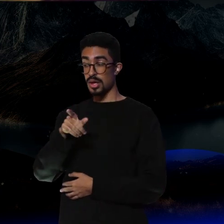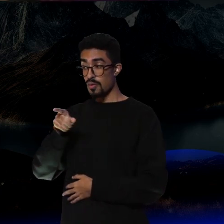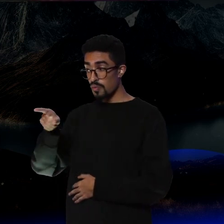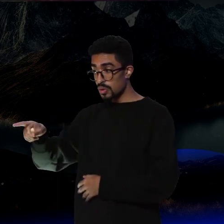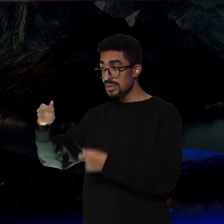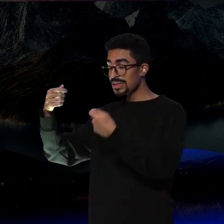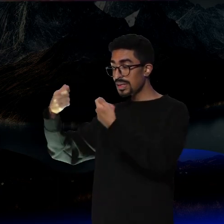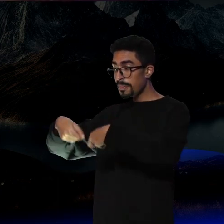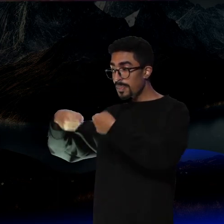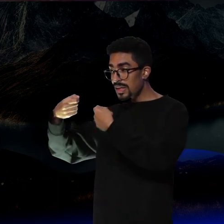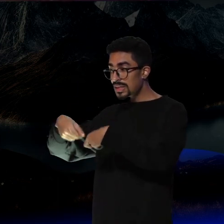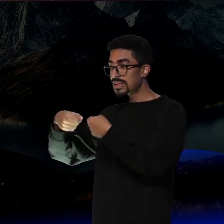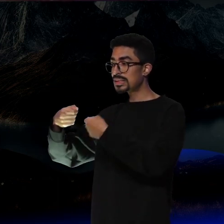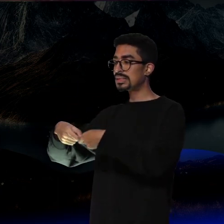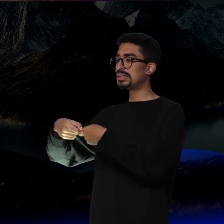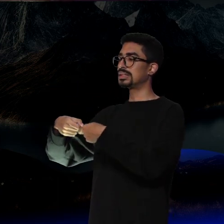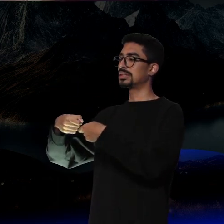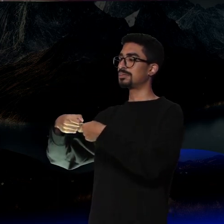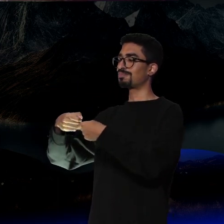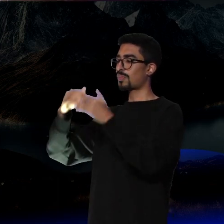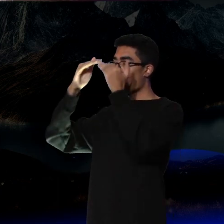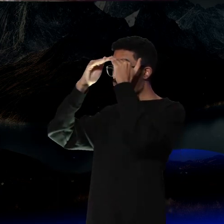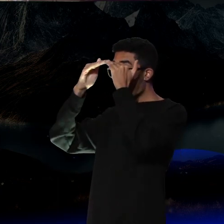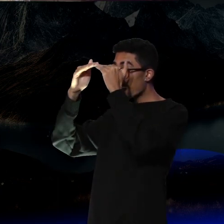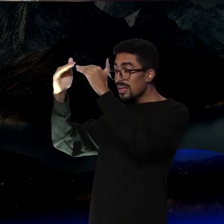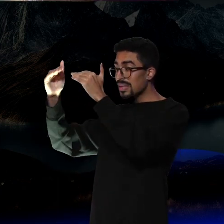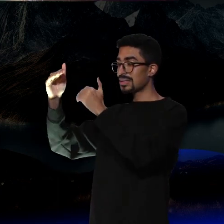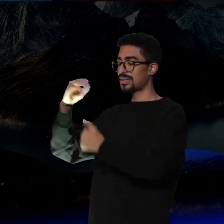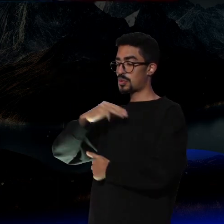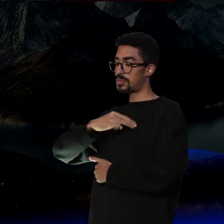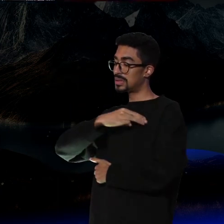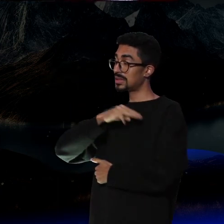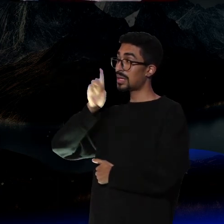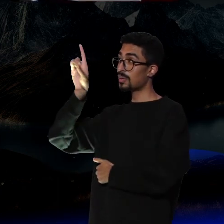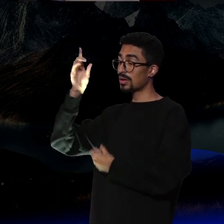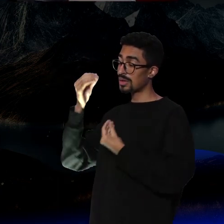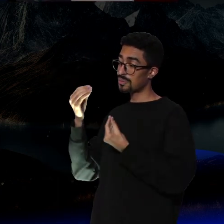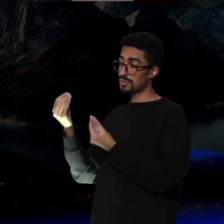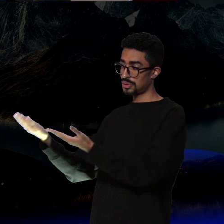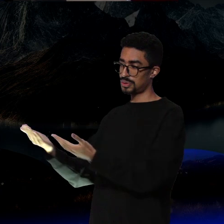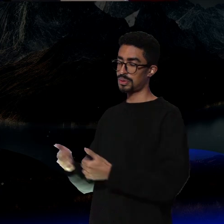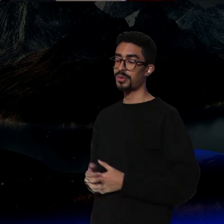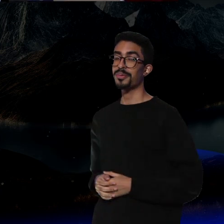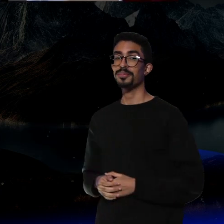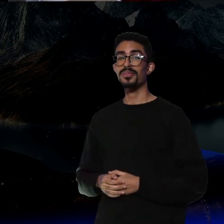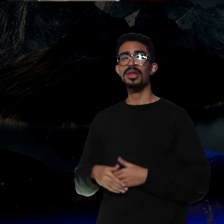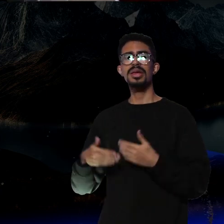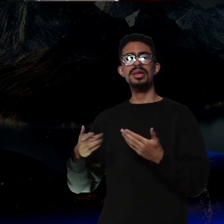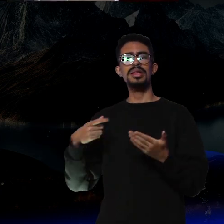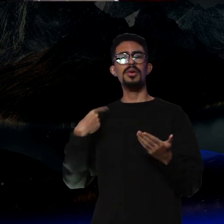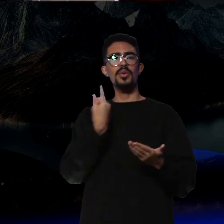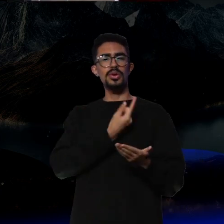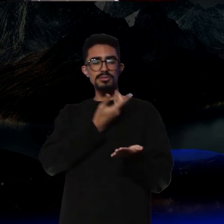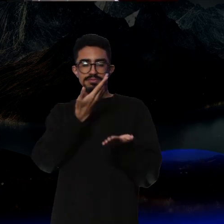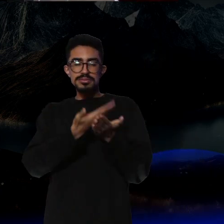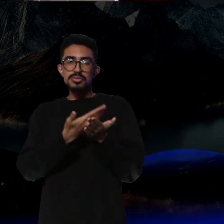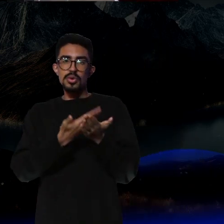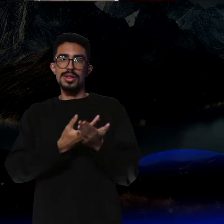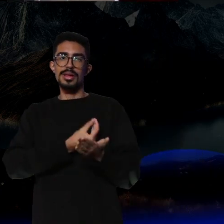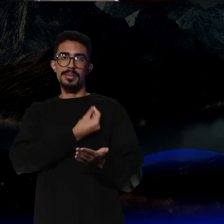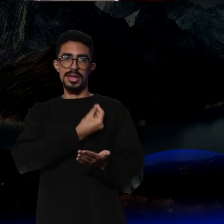foi confiado a você. Quando estudamos a vida de Timóteo um pouco mais a fundo, não